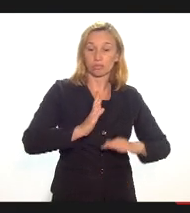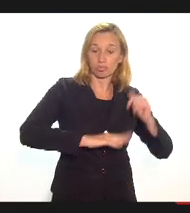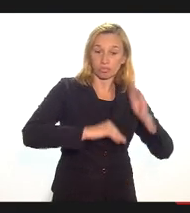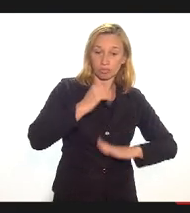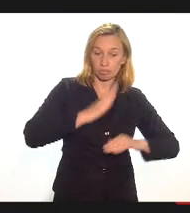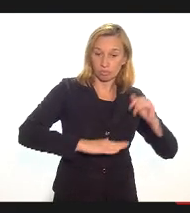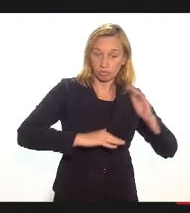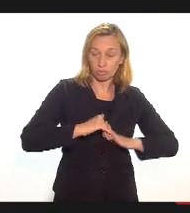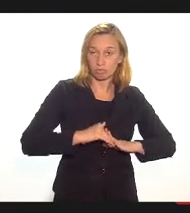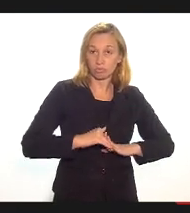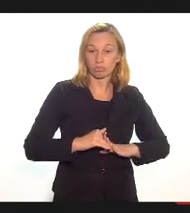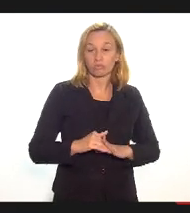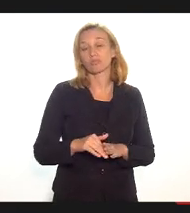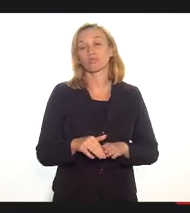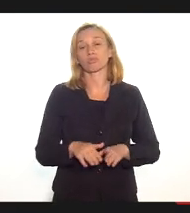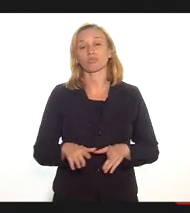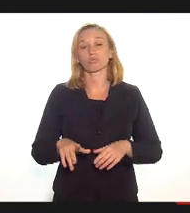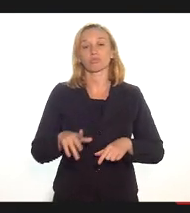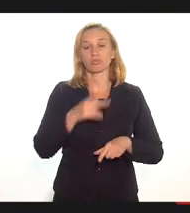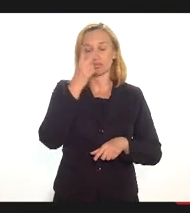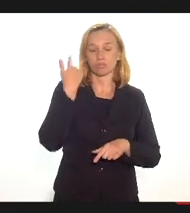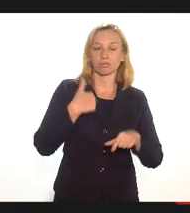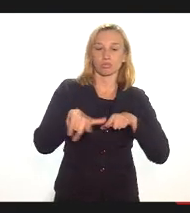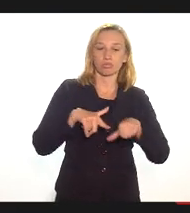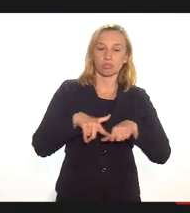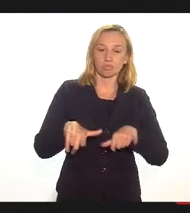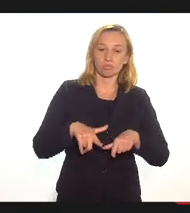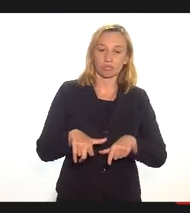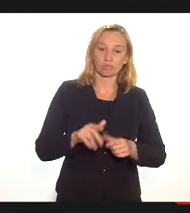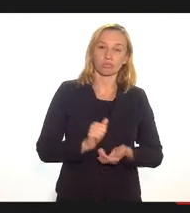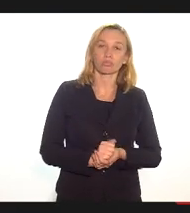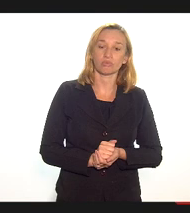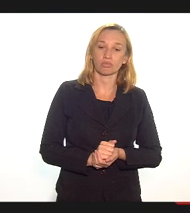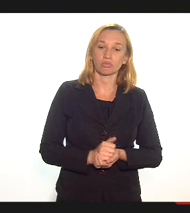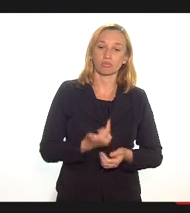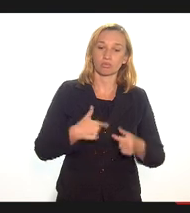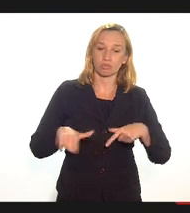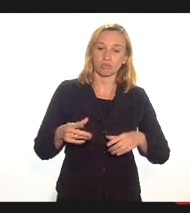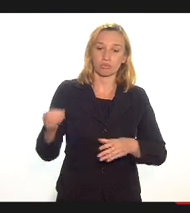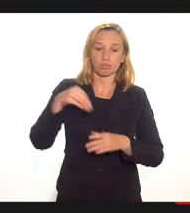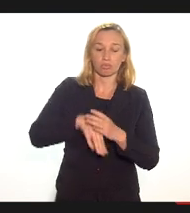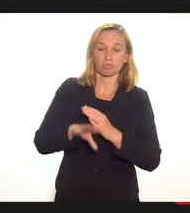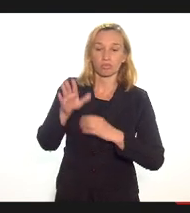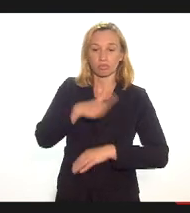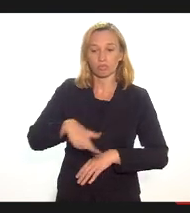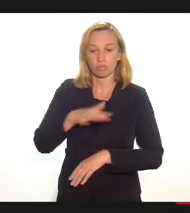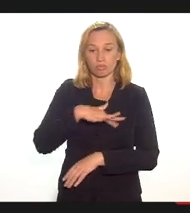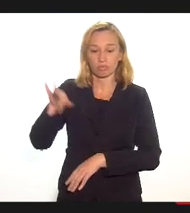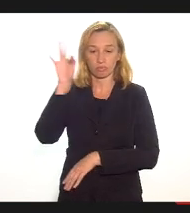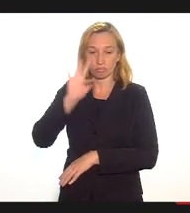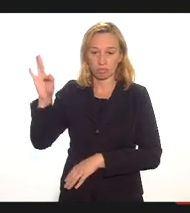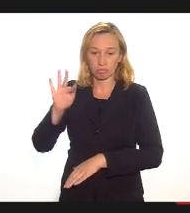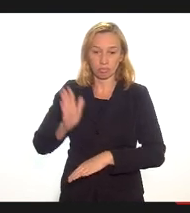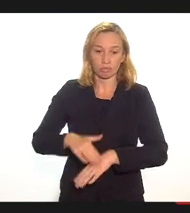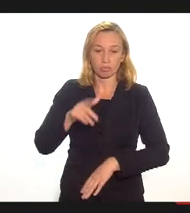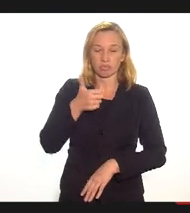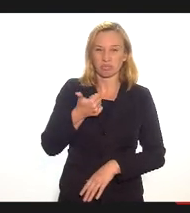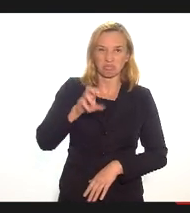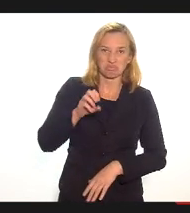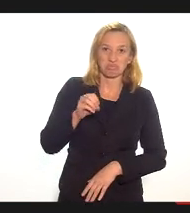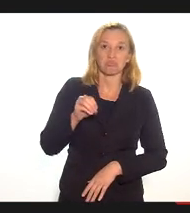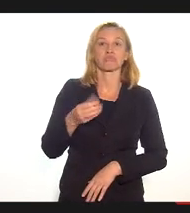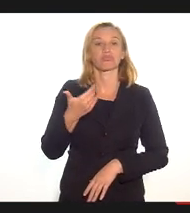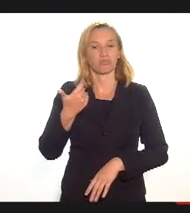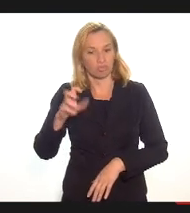desses 4.117 trabalhadores que exerciam sua função dentro da rede federal há mais de 10, 15, alguns até